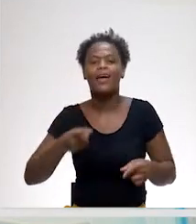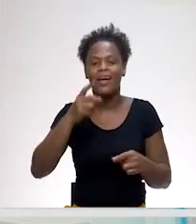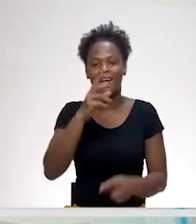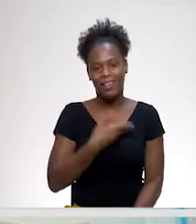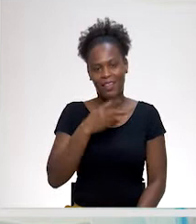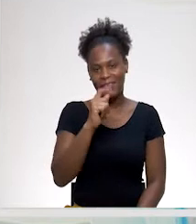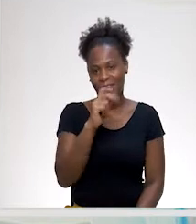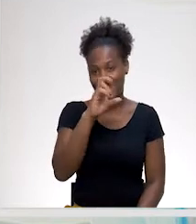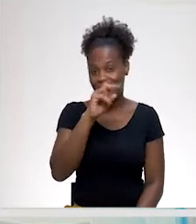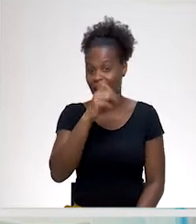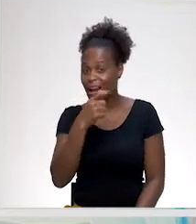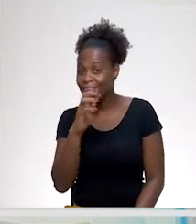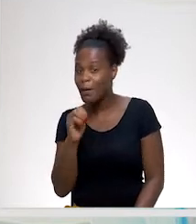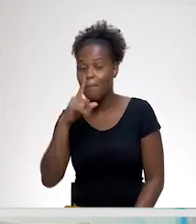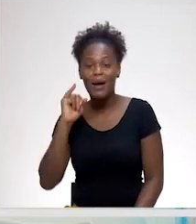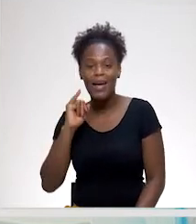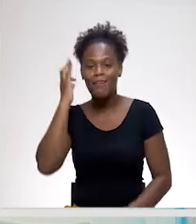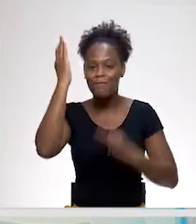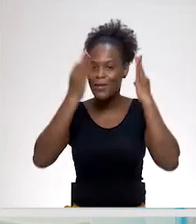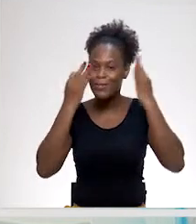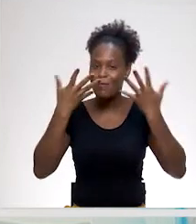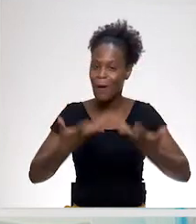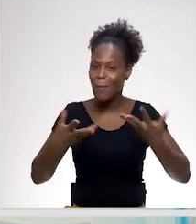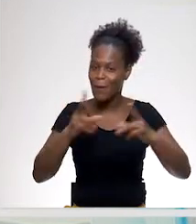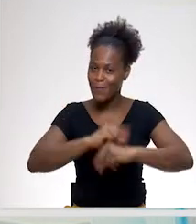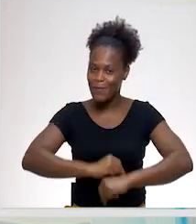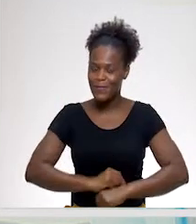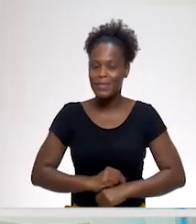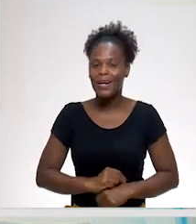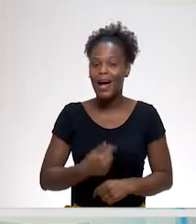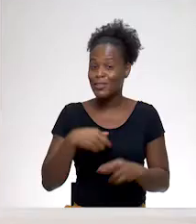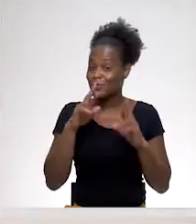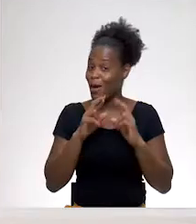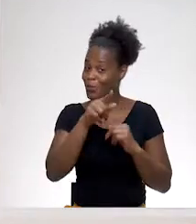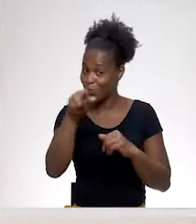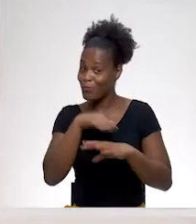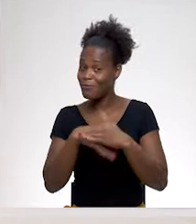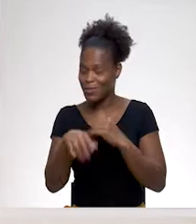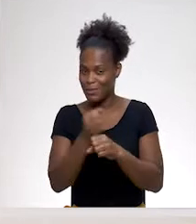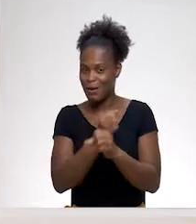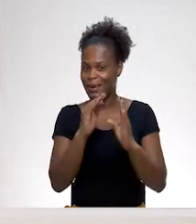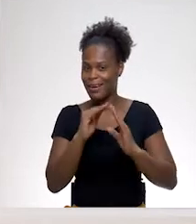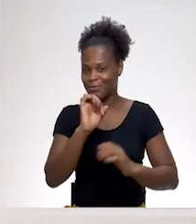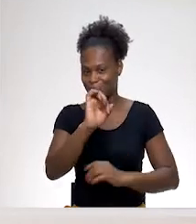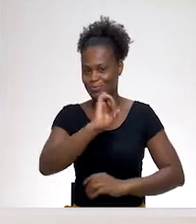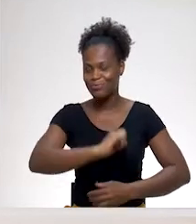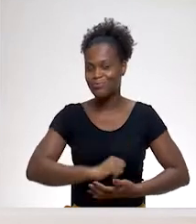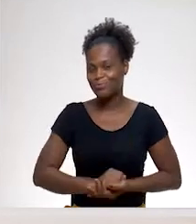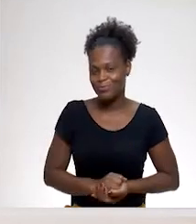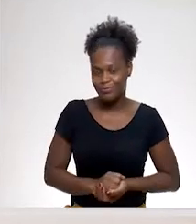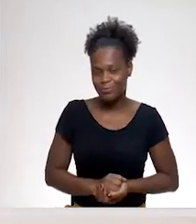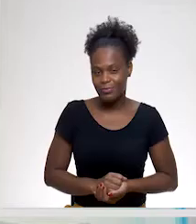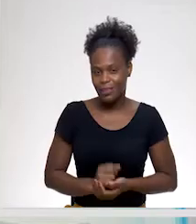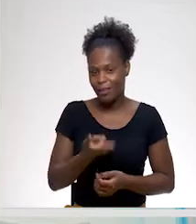porquê que René Descartes é considerado o pai da filosofia moderna. Espero bem que tenham feito o vosso